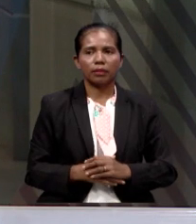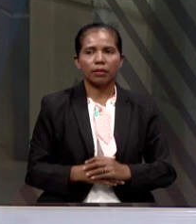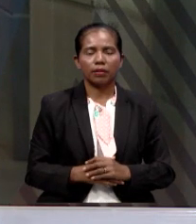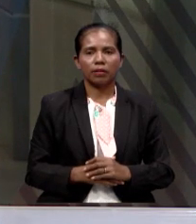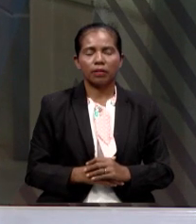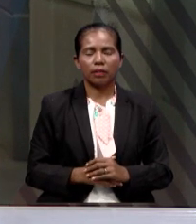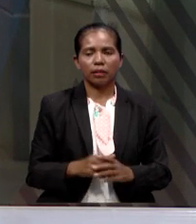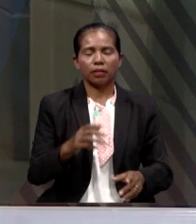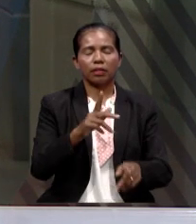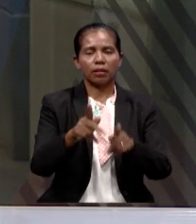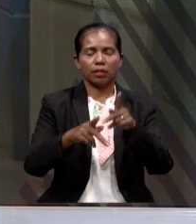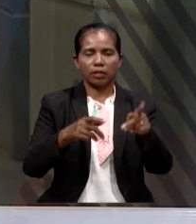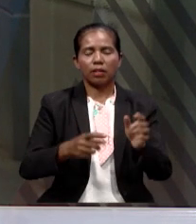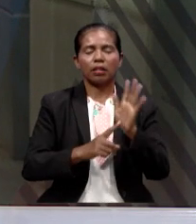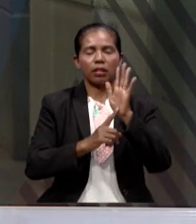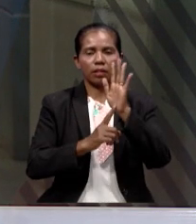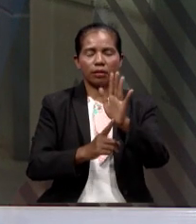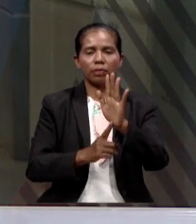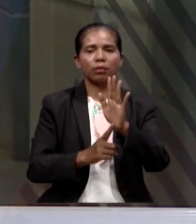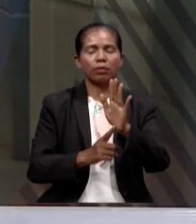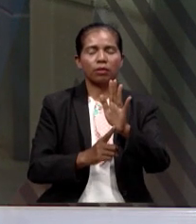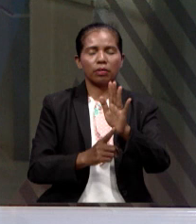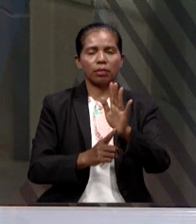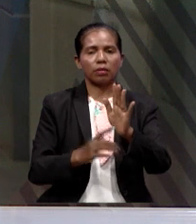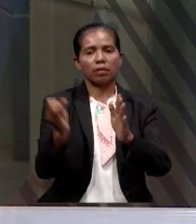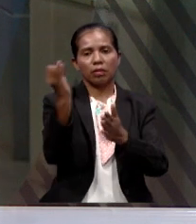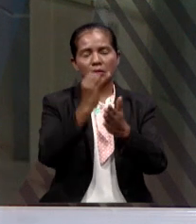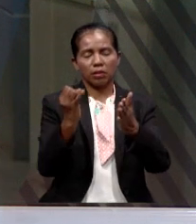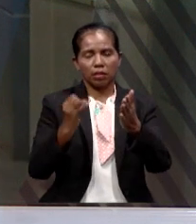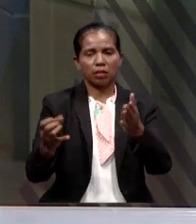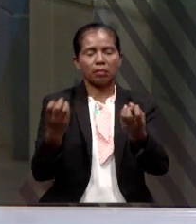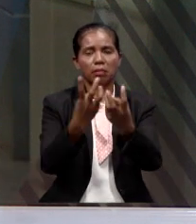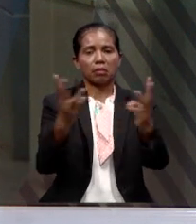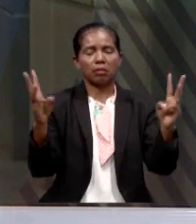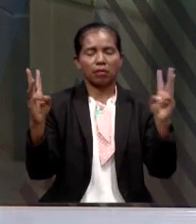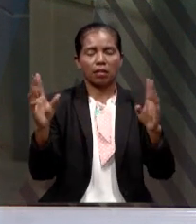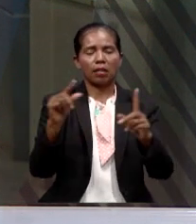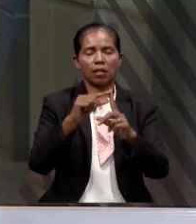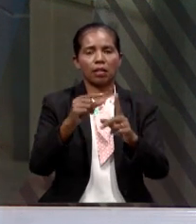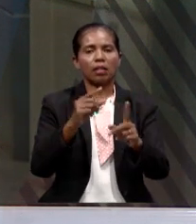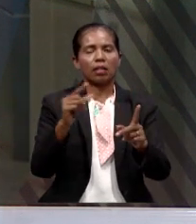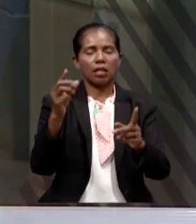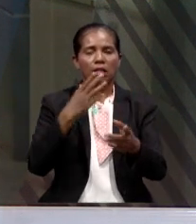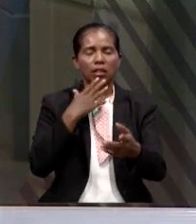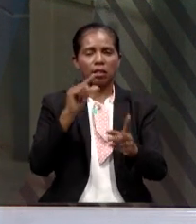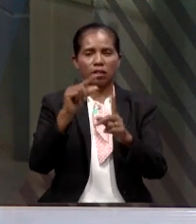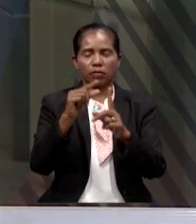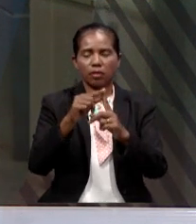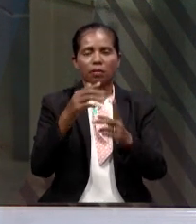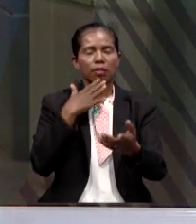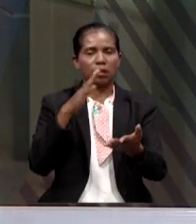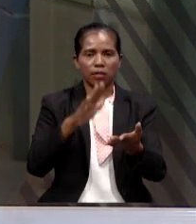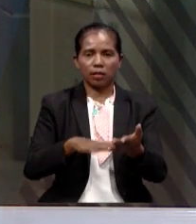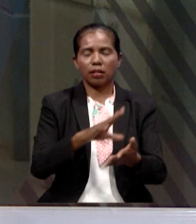Até tudo o vandalismo foi mais na cidade de Dili e a parede barra que é o capital de Dili, a que recolhe a fuga educativa ou ação